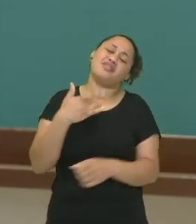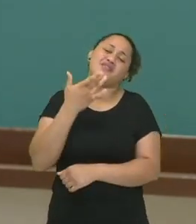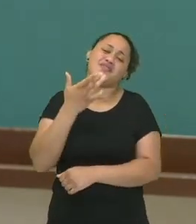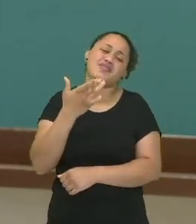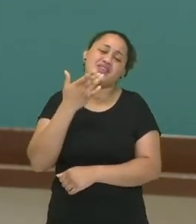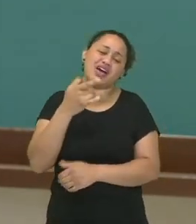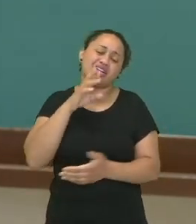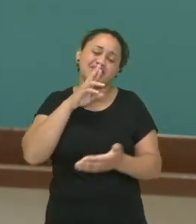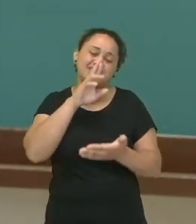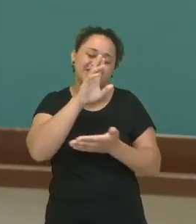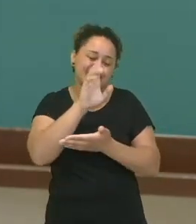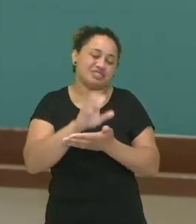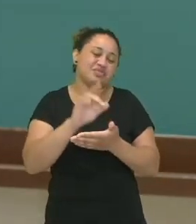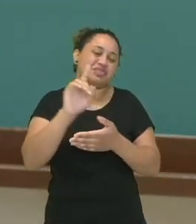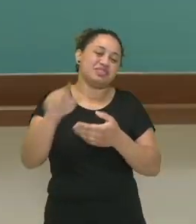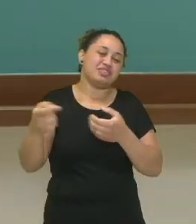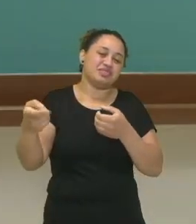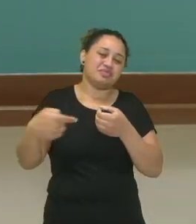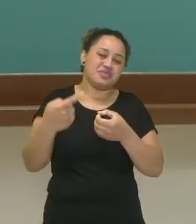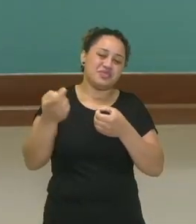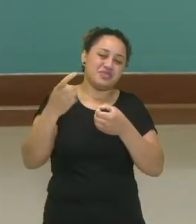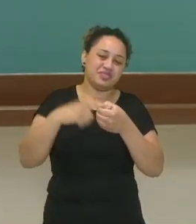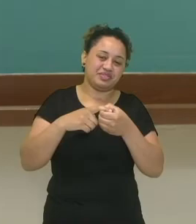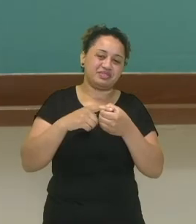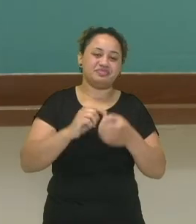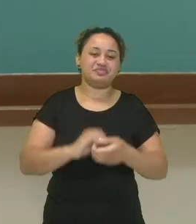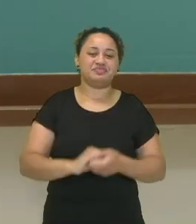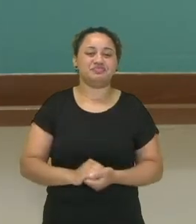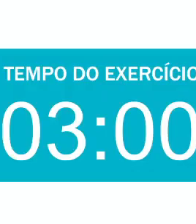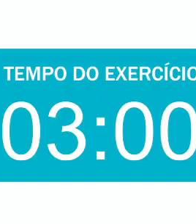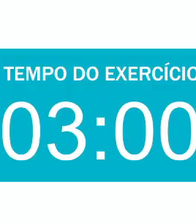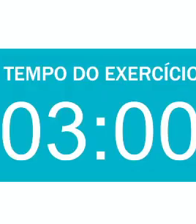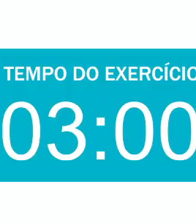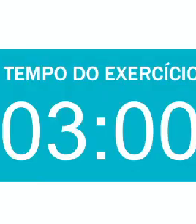lá, caprichem na resposta, daqui a pouco a gente volta.